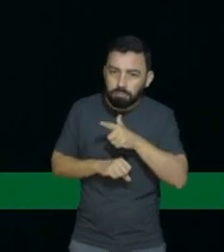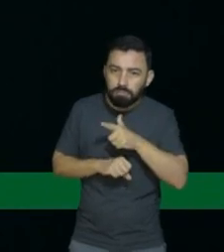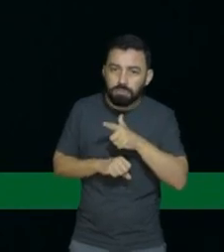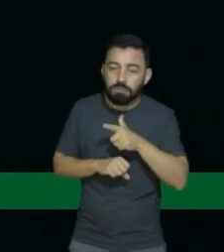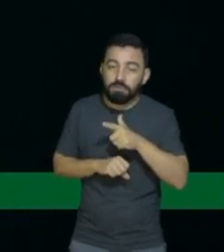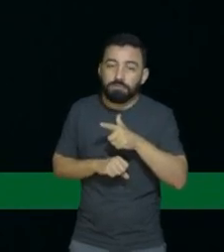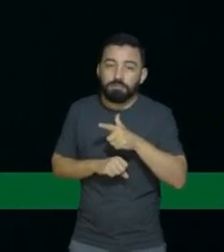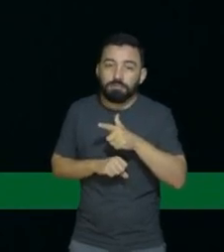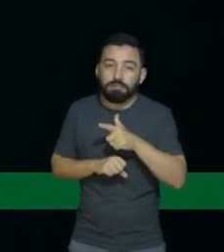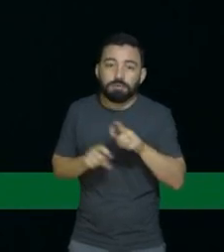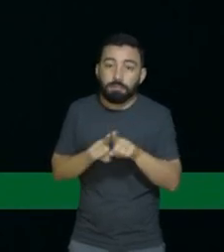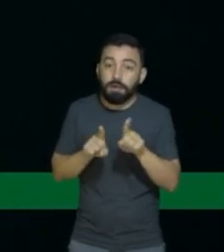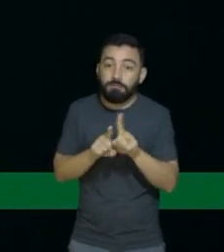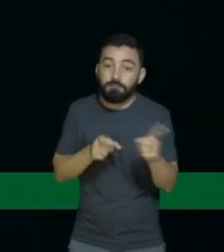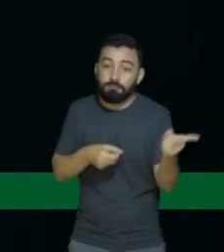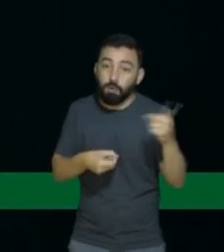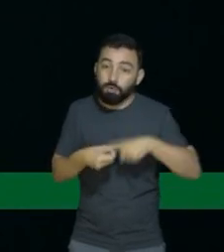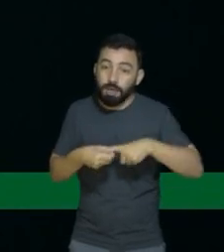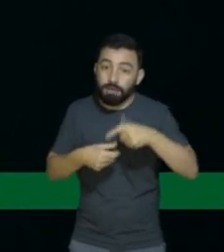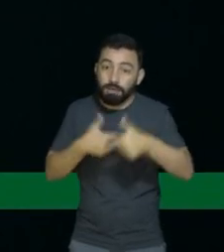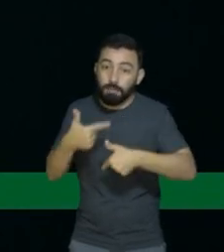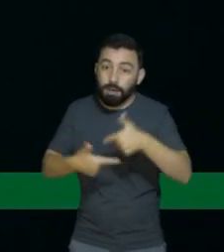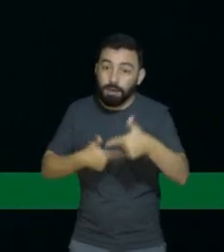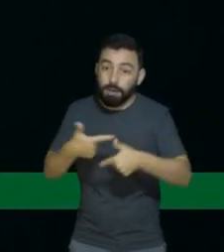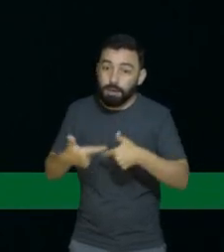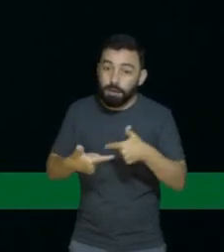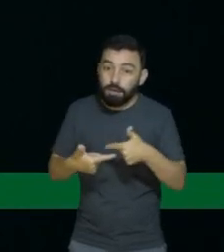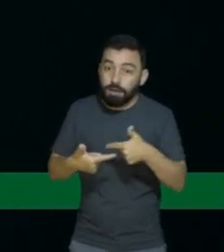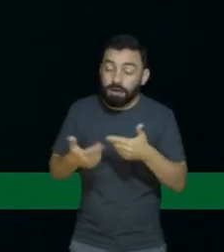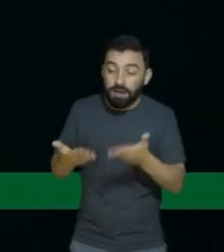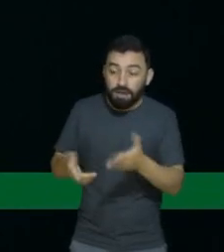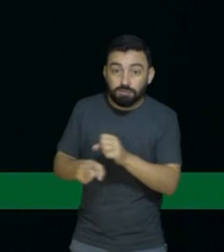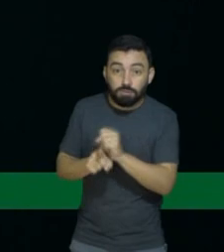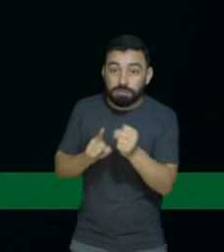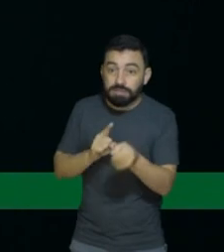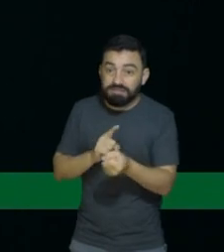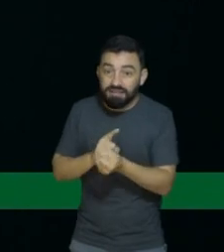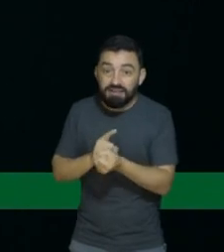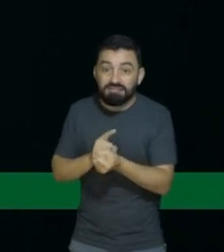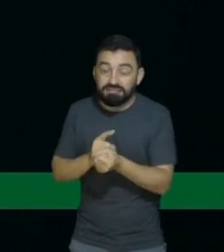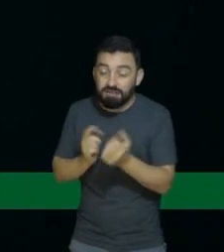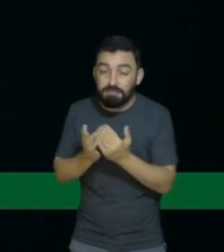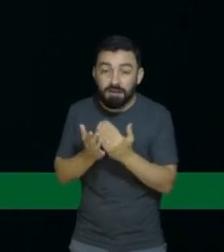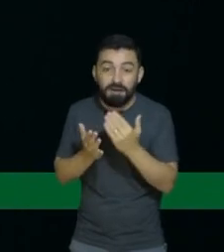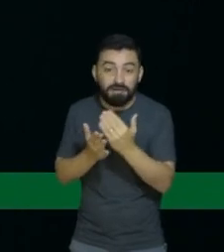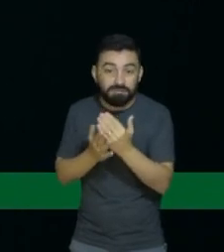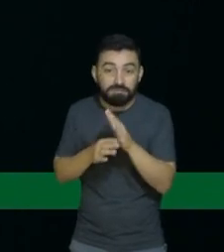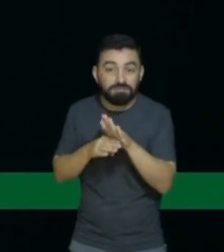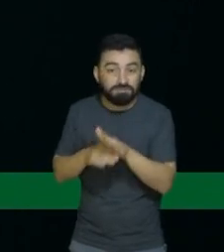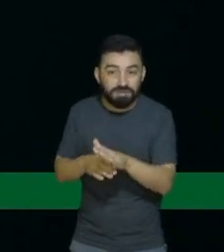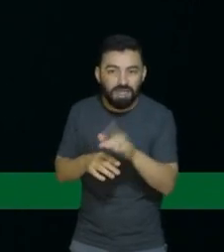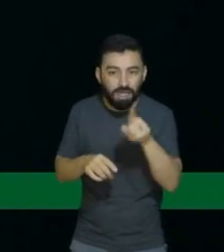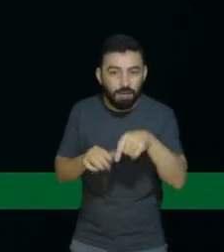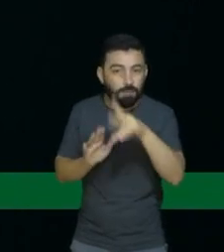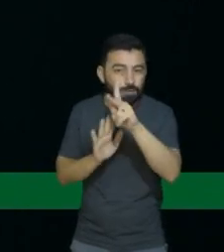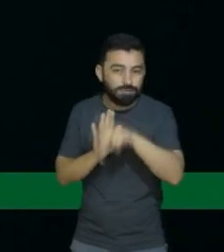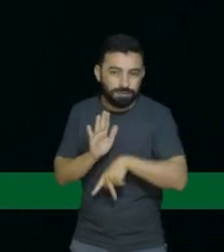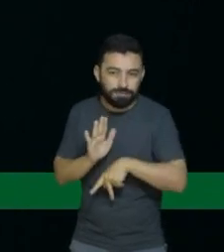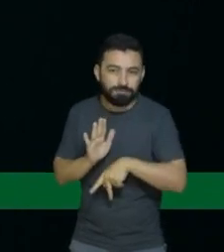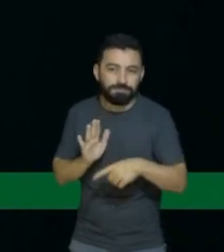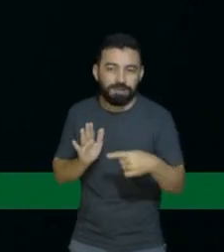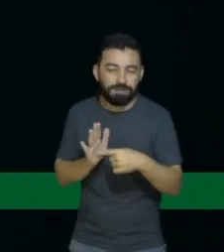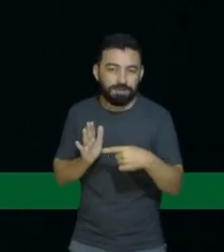voltar a trabalhar devolver pra sociedade o que a sociedade investiu Esse é o projeto é o